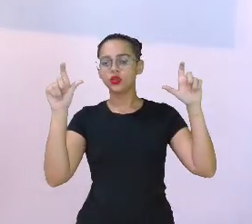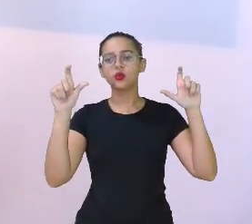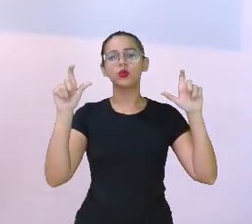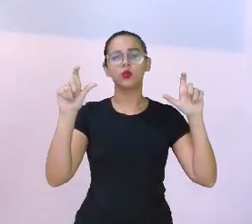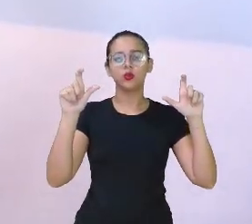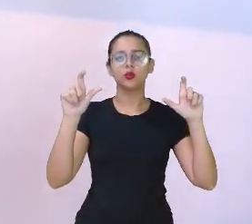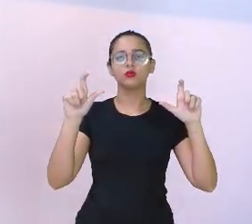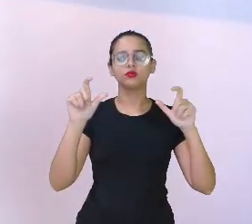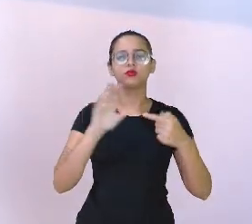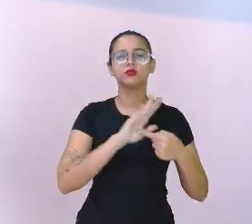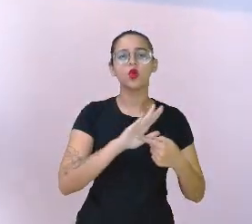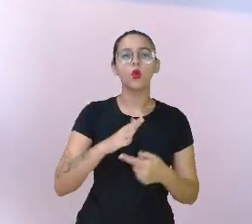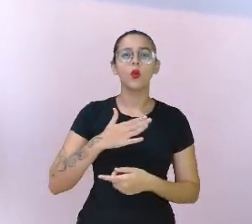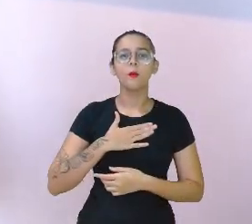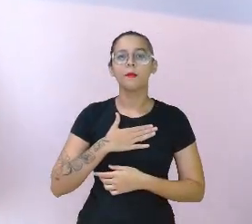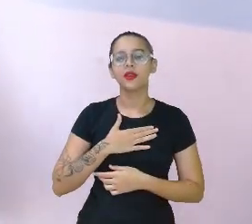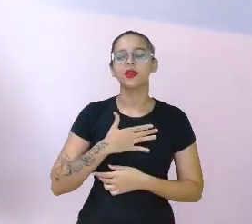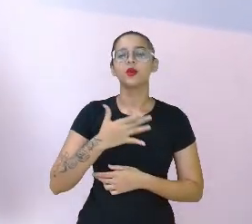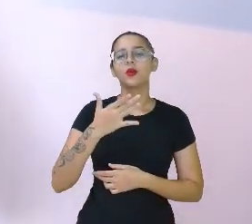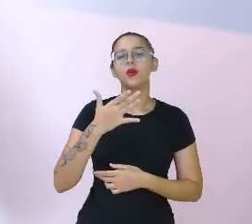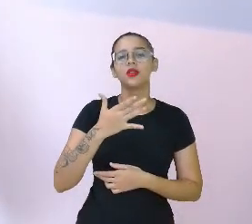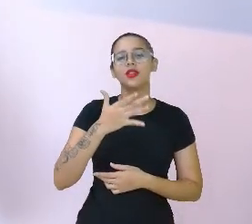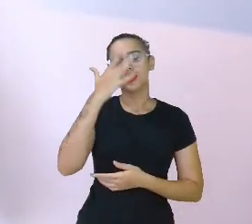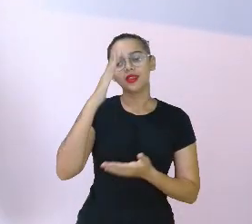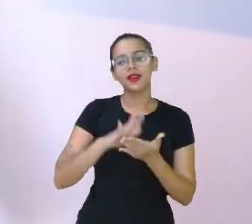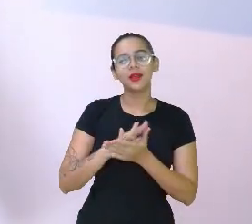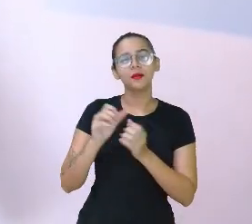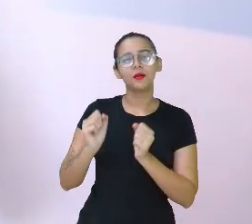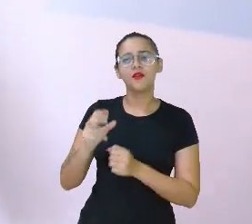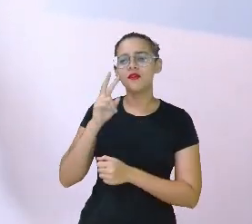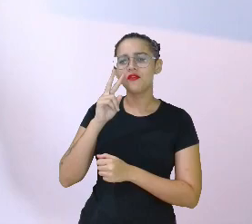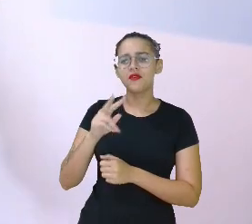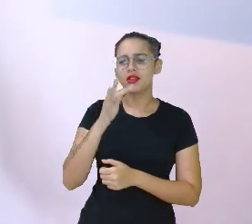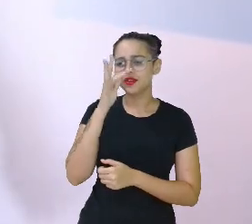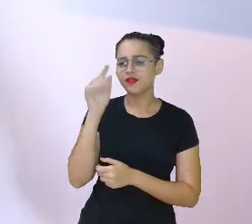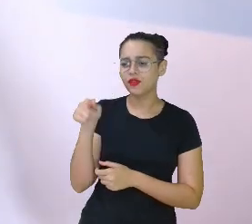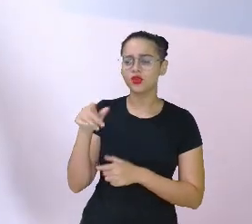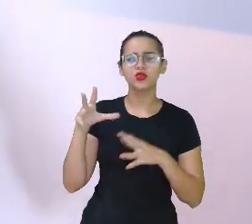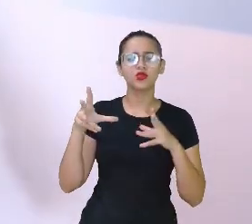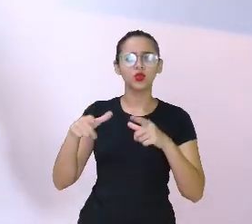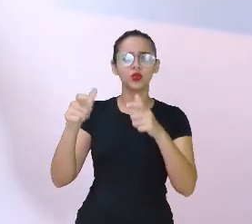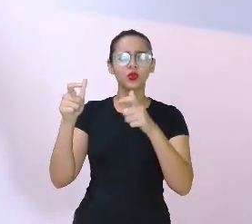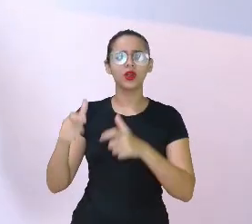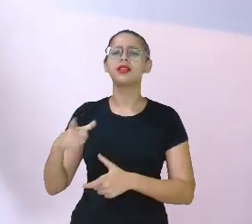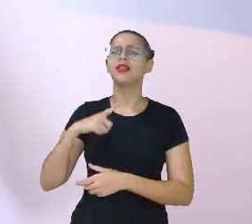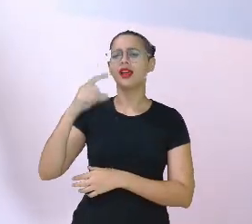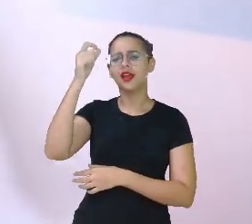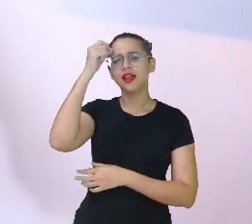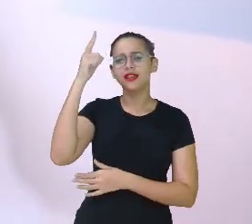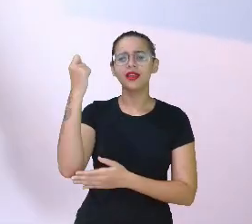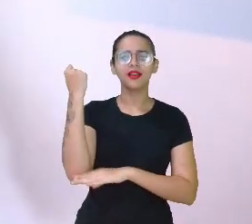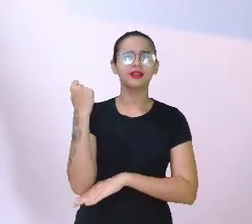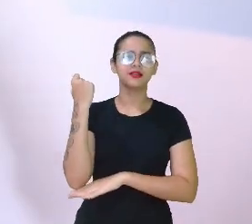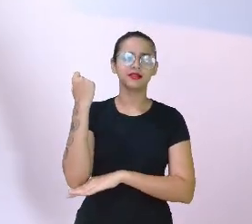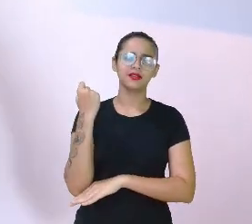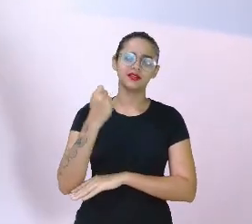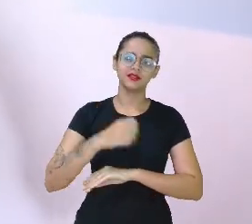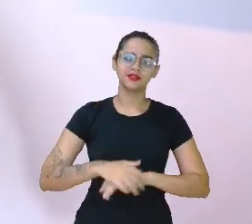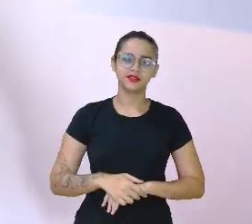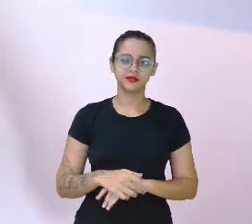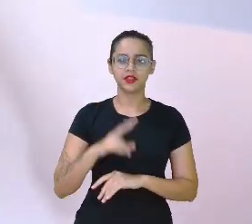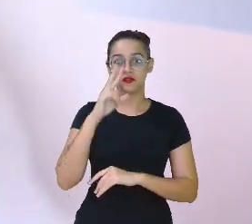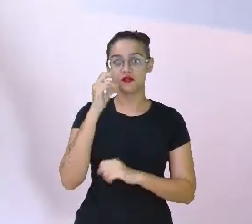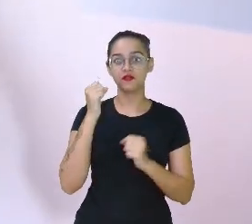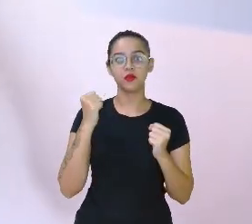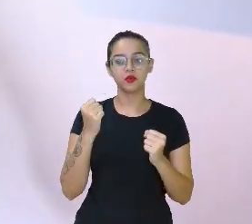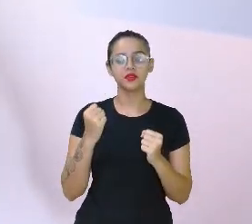Esse Comigo Ninguém Pode é uma planta que a gente vê em tudo quanto é lugar, né? E que tem essa ideia mesmo de resistência, de